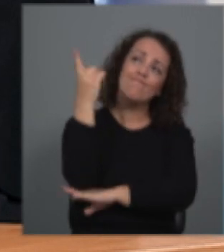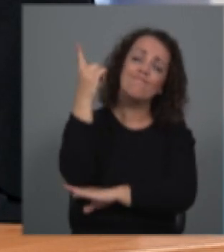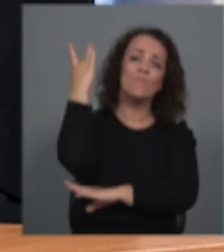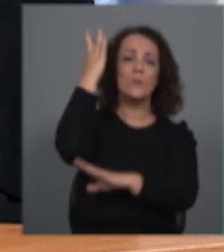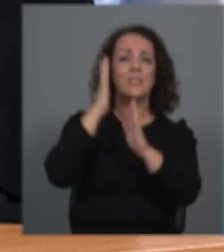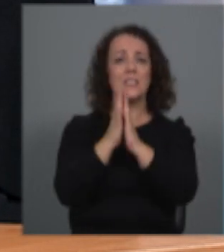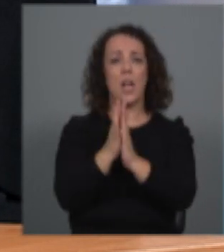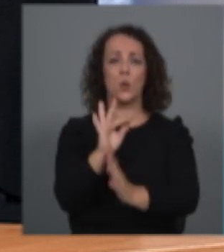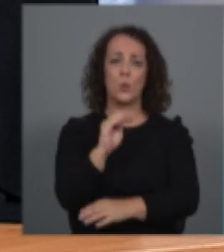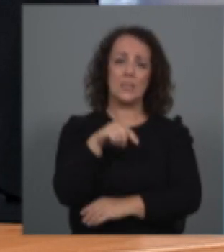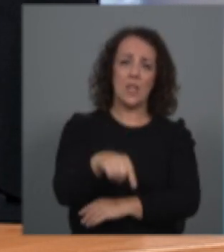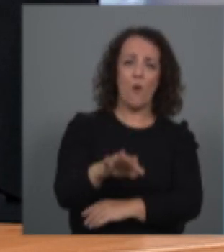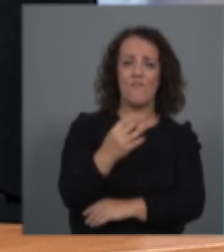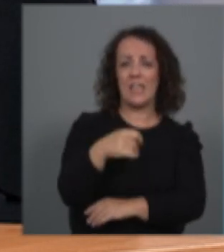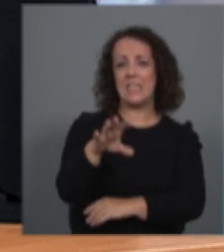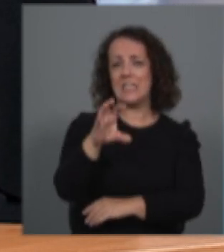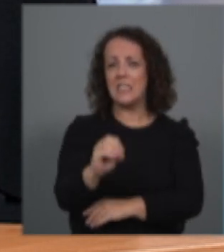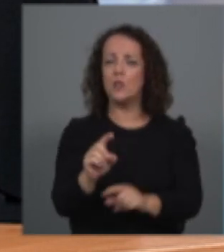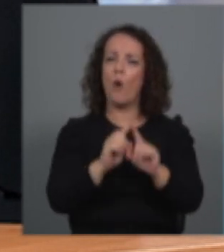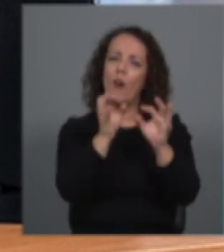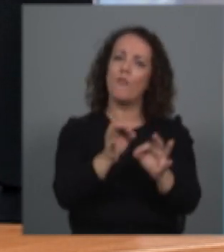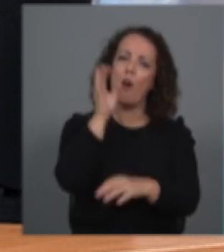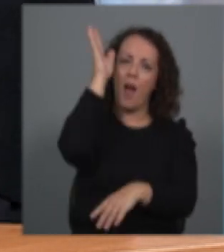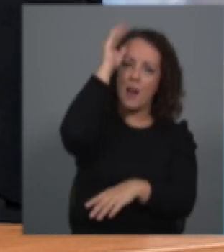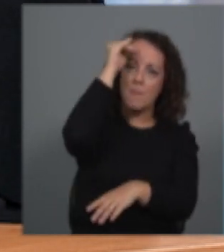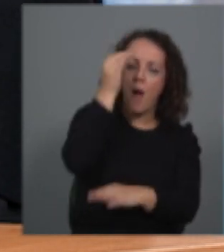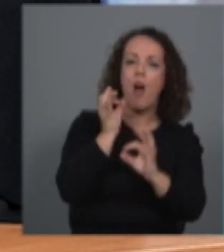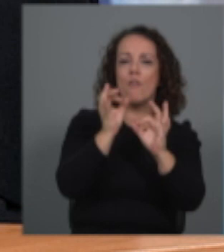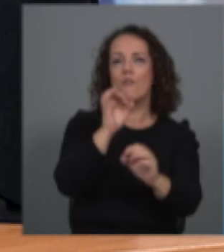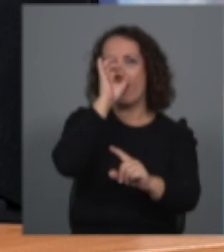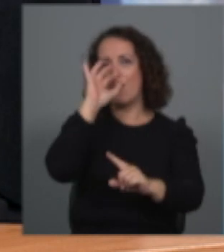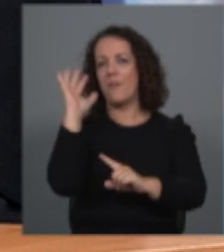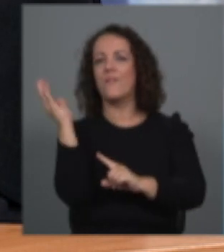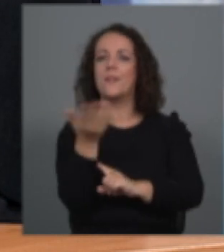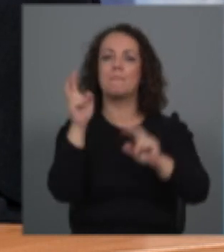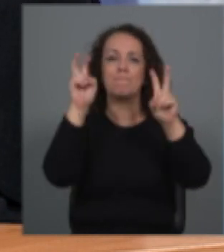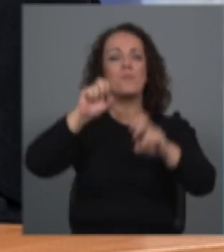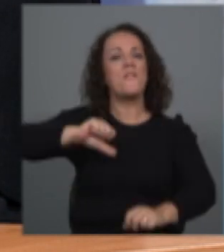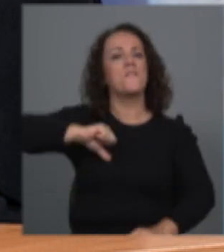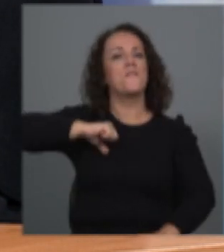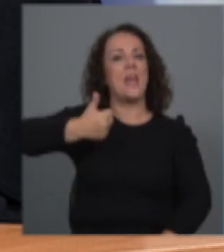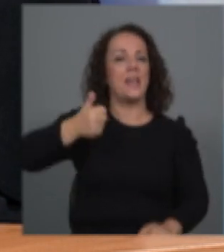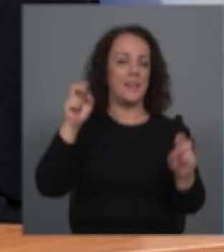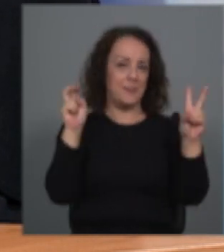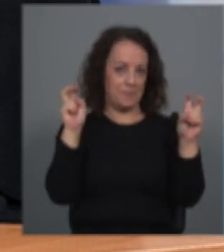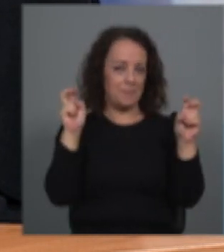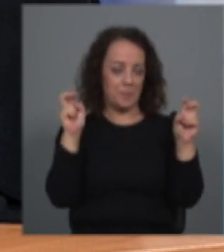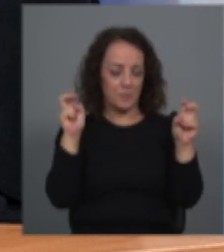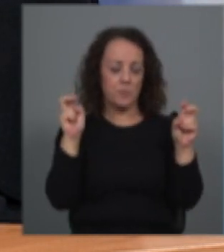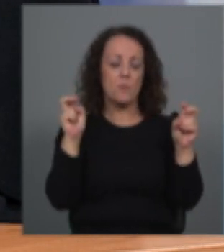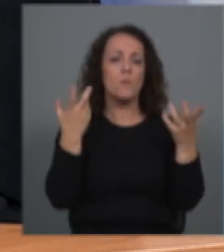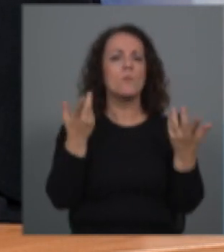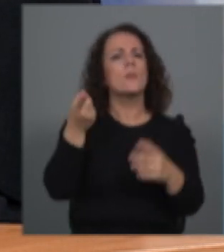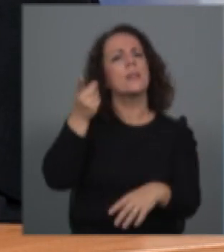São Francisco um pouco naif, um pouco, costumo dizer, green, verde, e